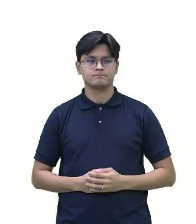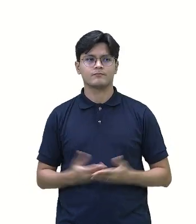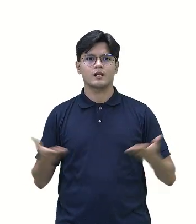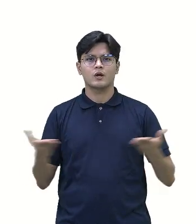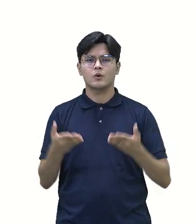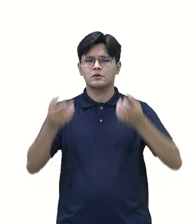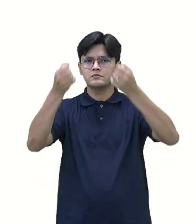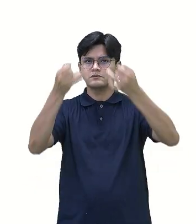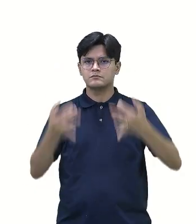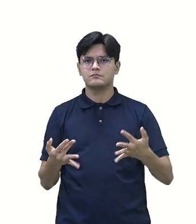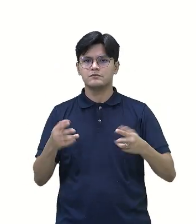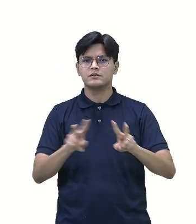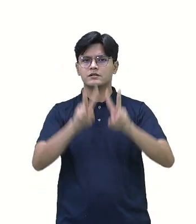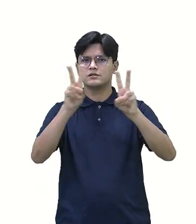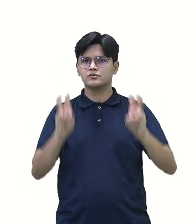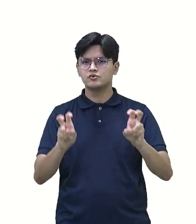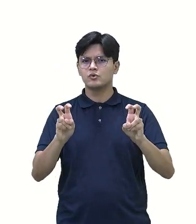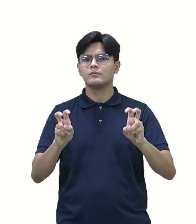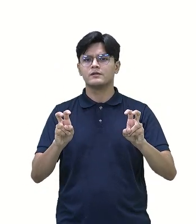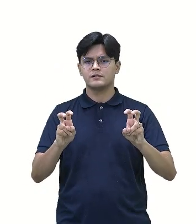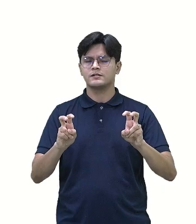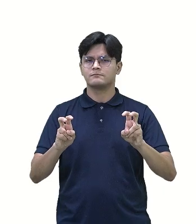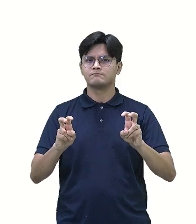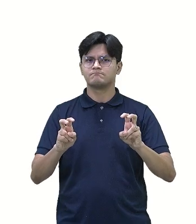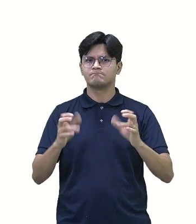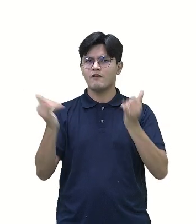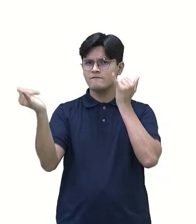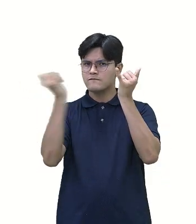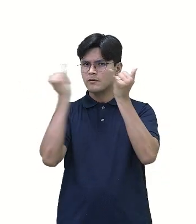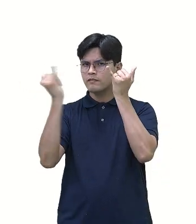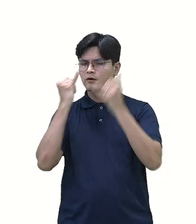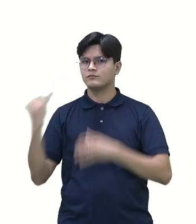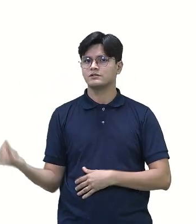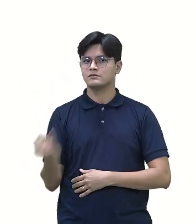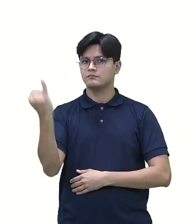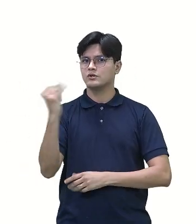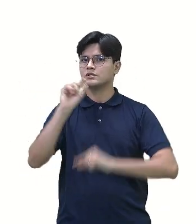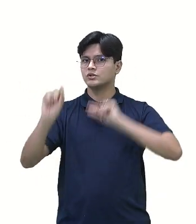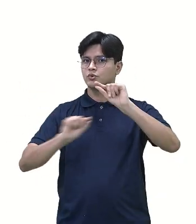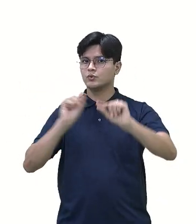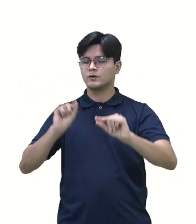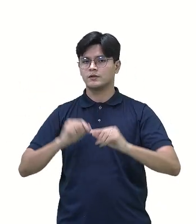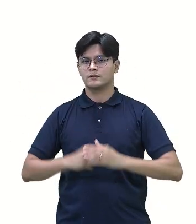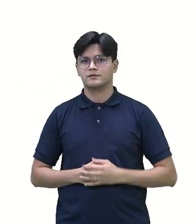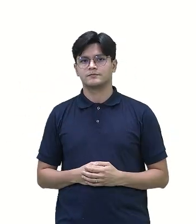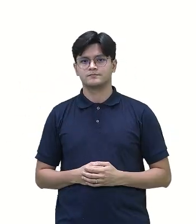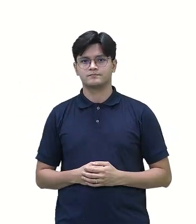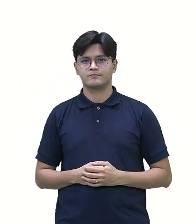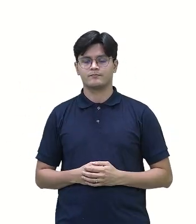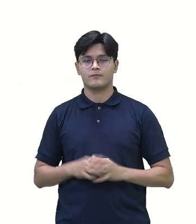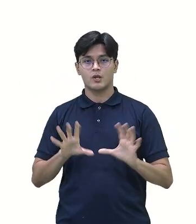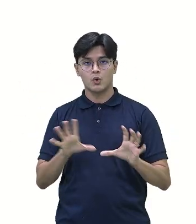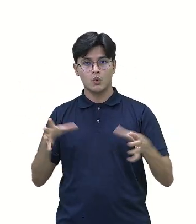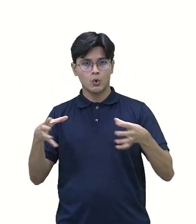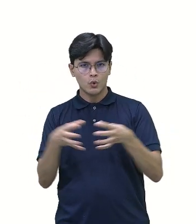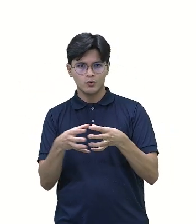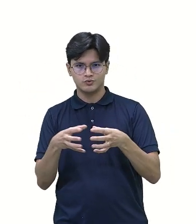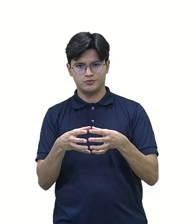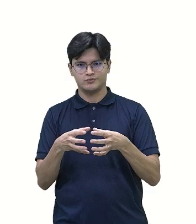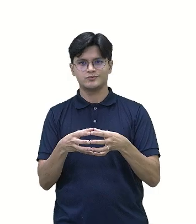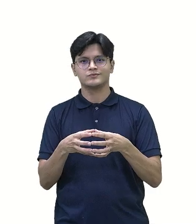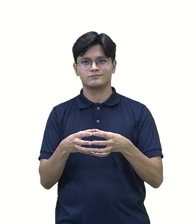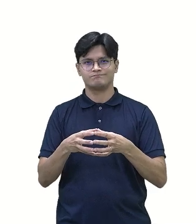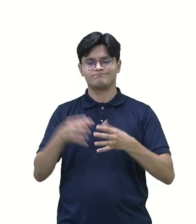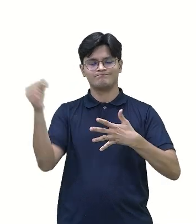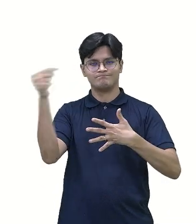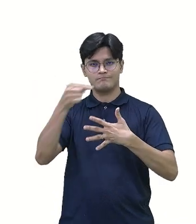sobre um elemento muito importante, que é o conjunto, tá, de elementos dentro de um experimento. Aqui, por